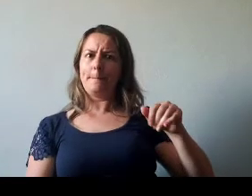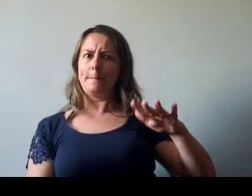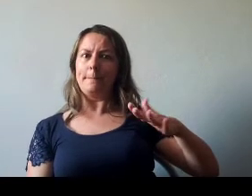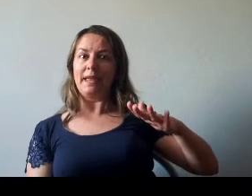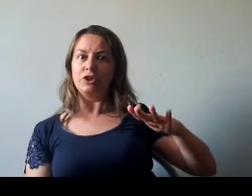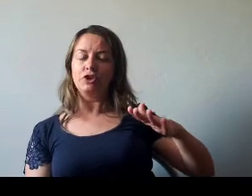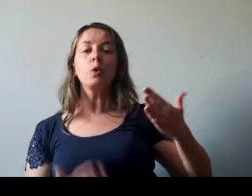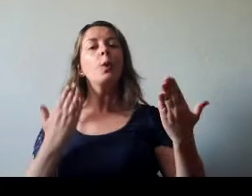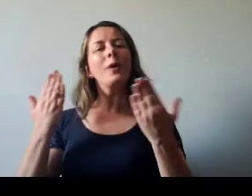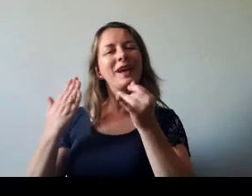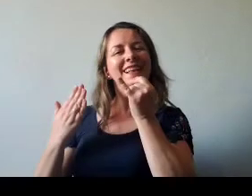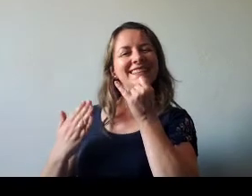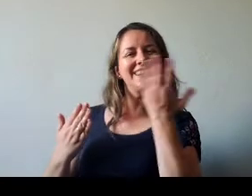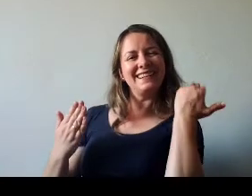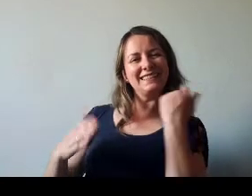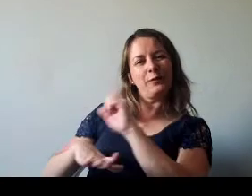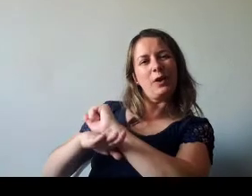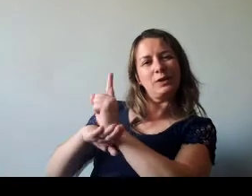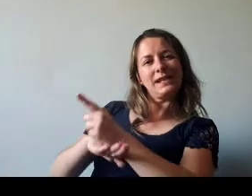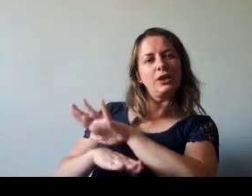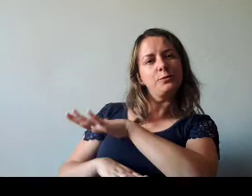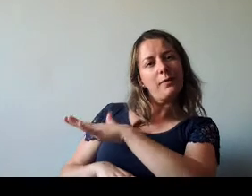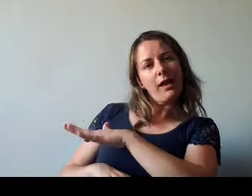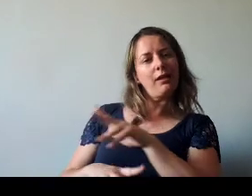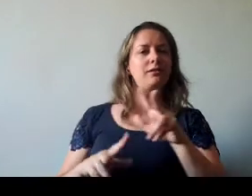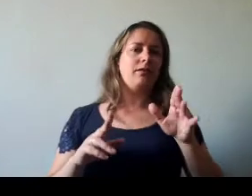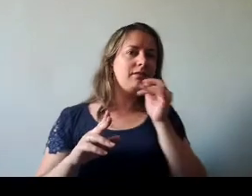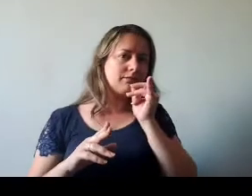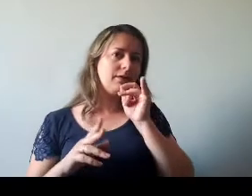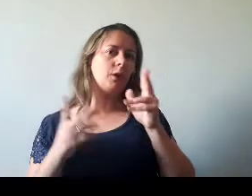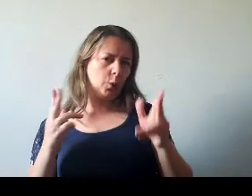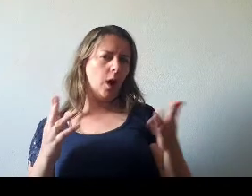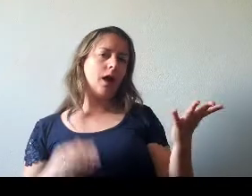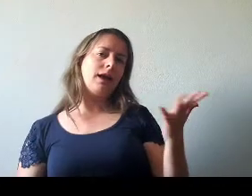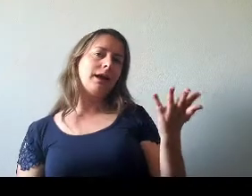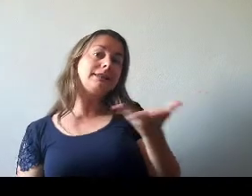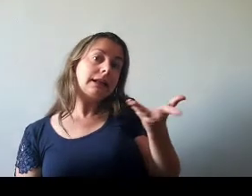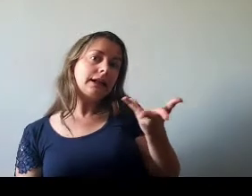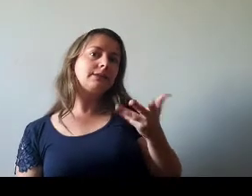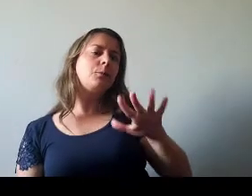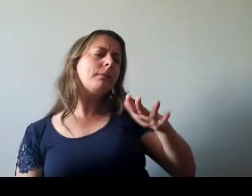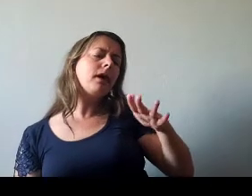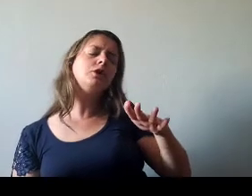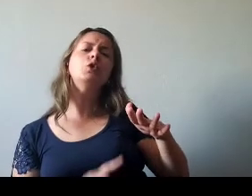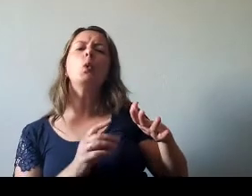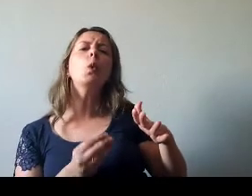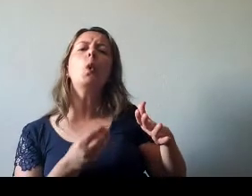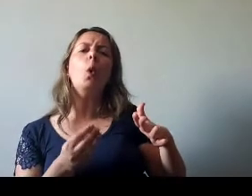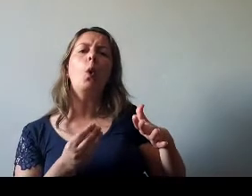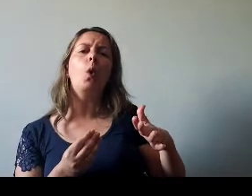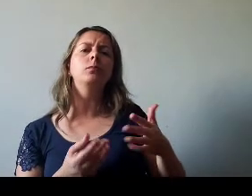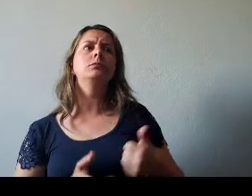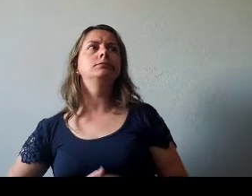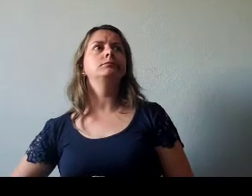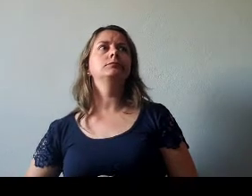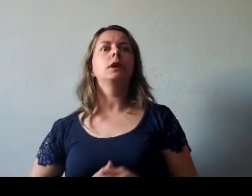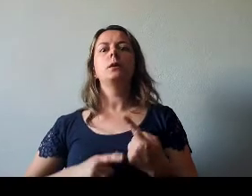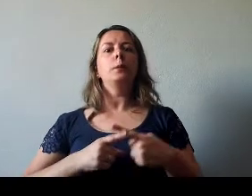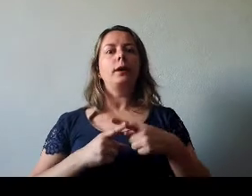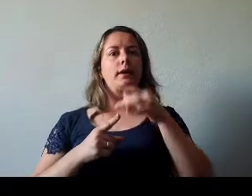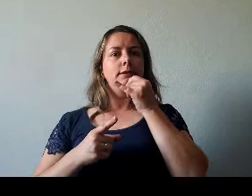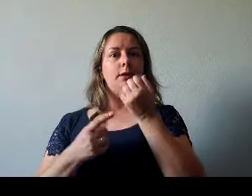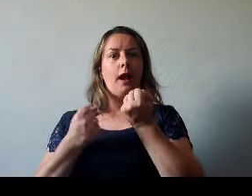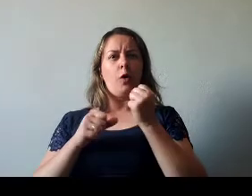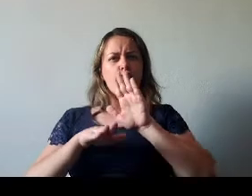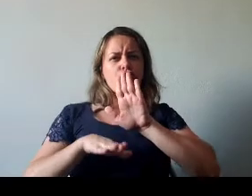uma ideia geral que se tem de aceleração, que no caso de um veículo, por exemplo, pode variar, né? Às vezes ele acelera menos no